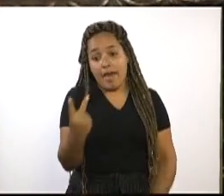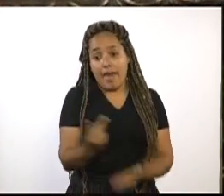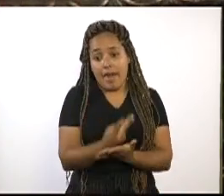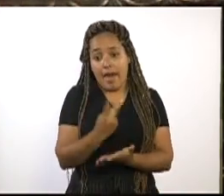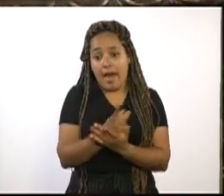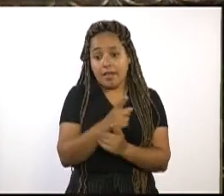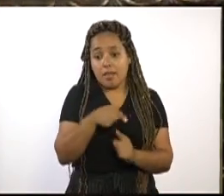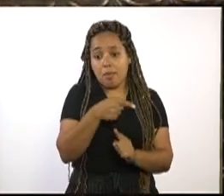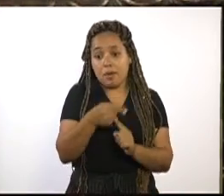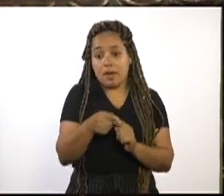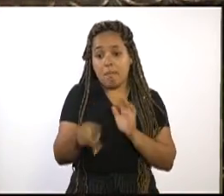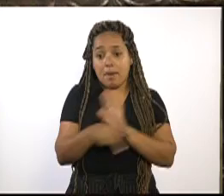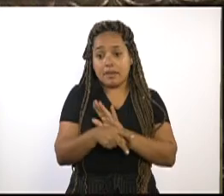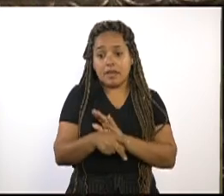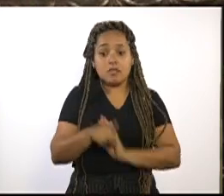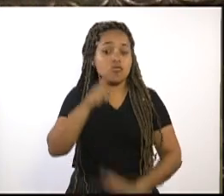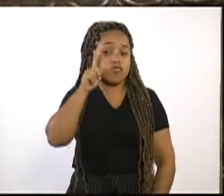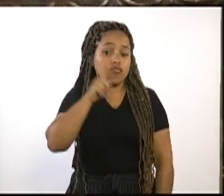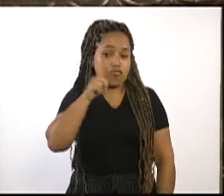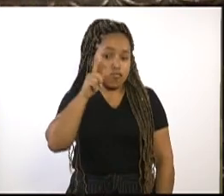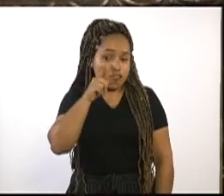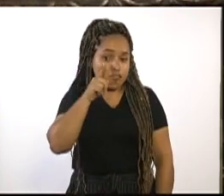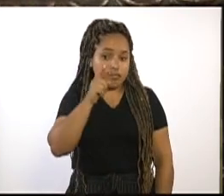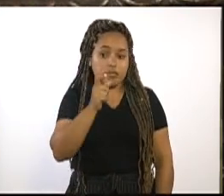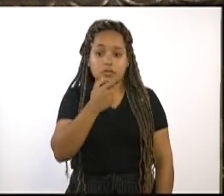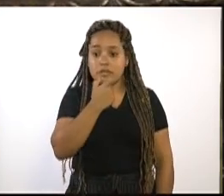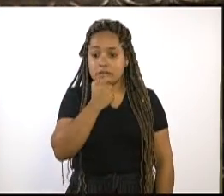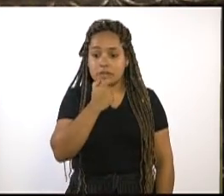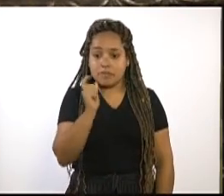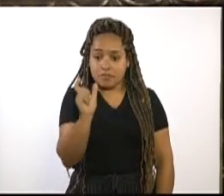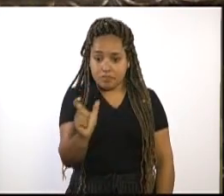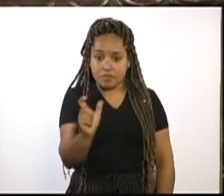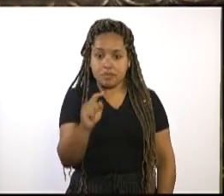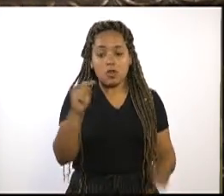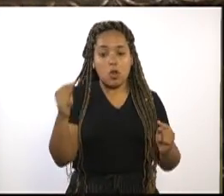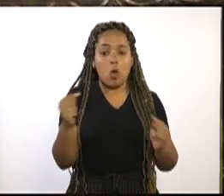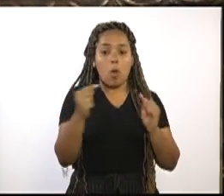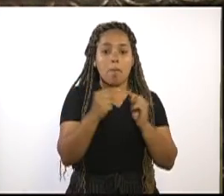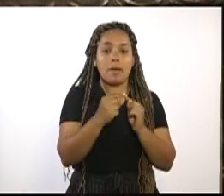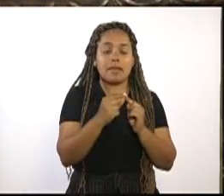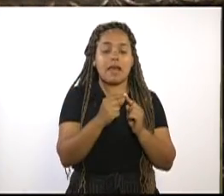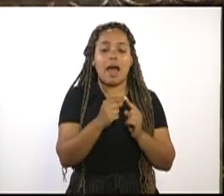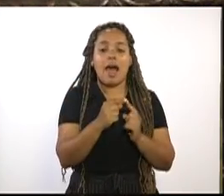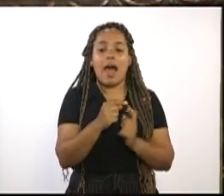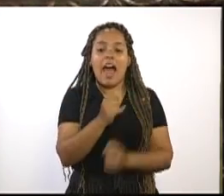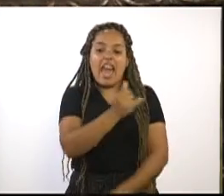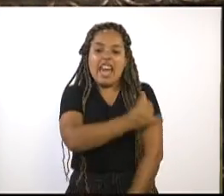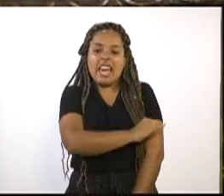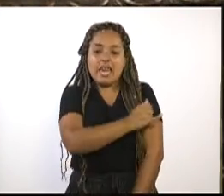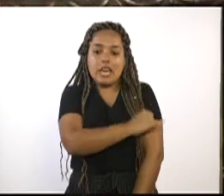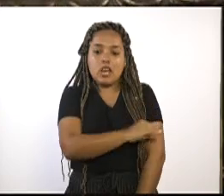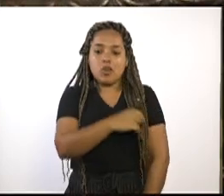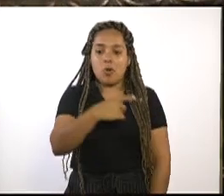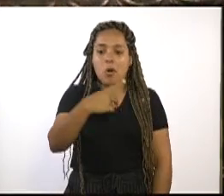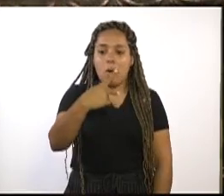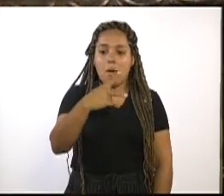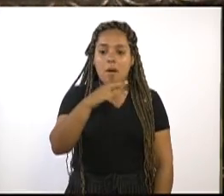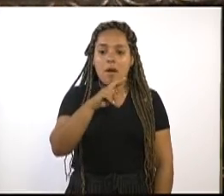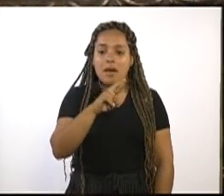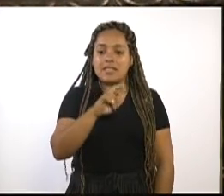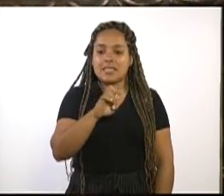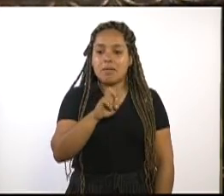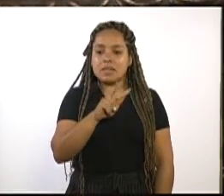está lá no escândalo do Rio Previdência, que é um paraíso fiscal